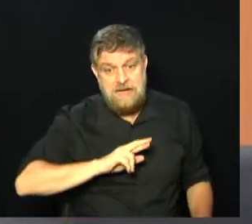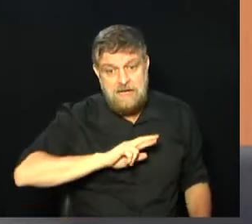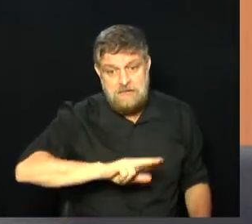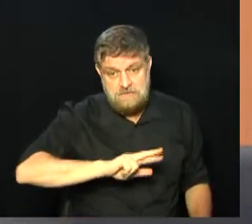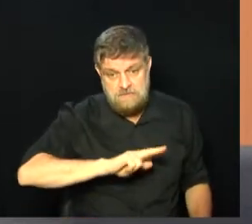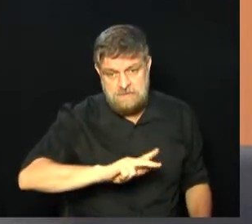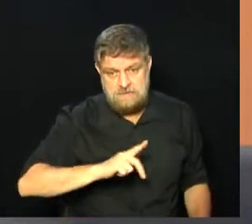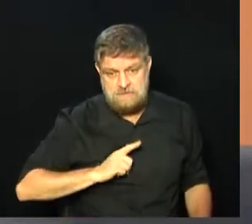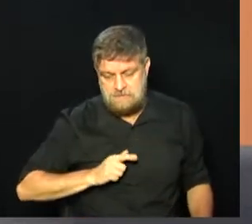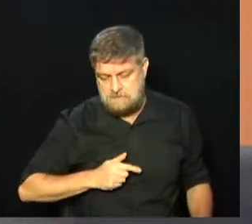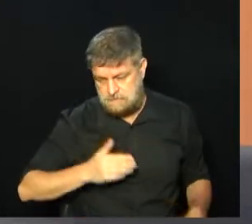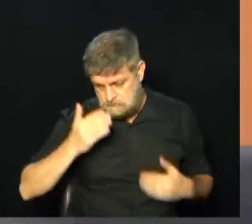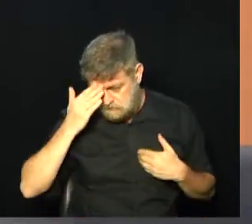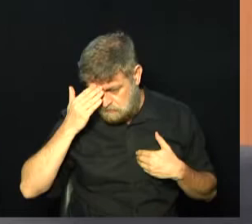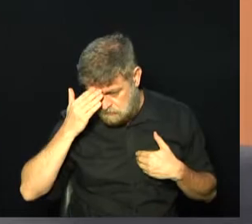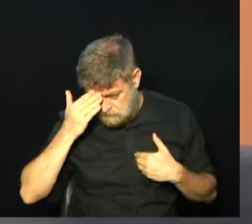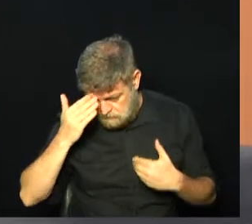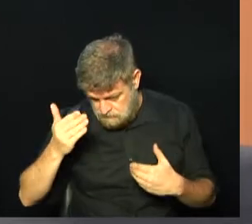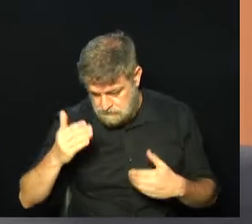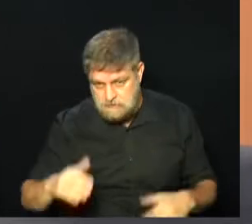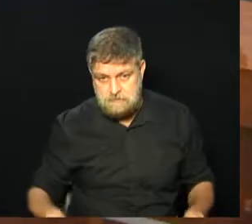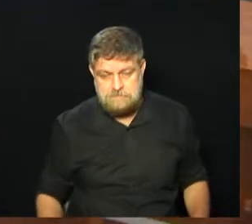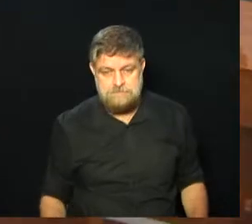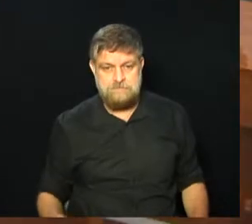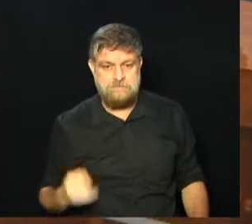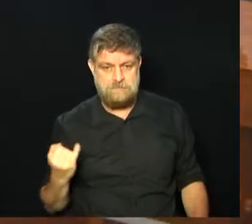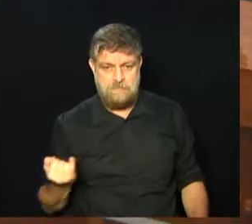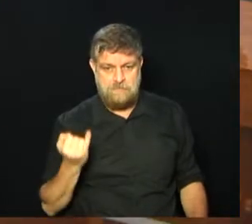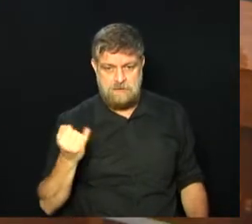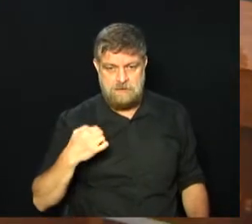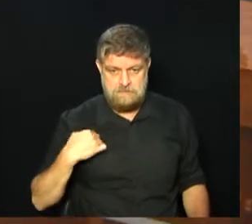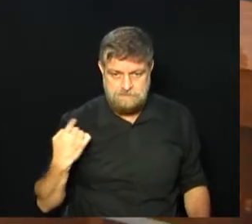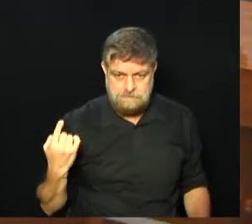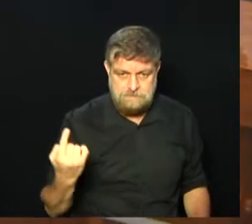sua referência. Não, é importante a gente